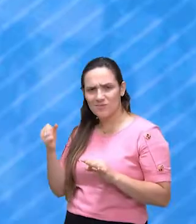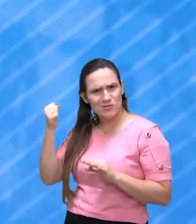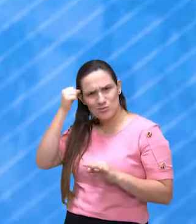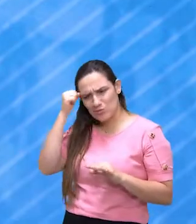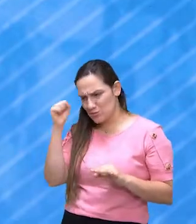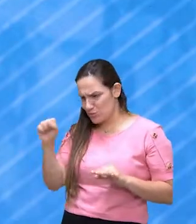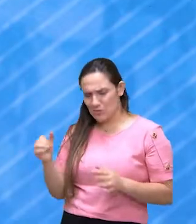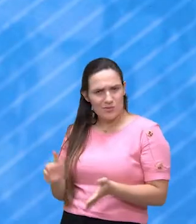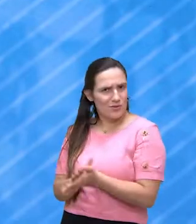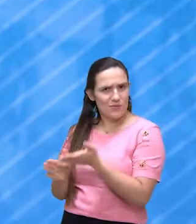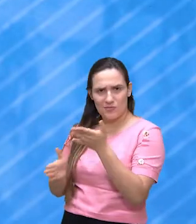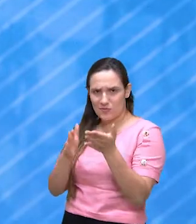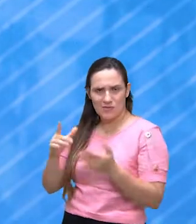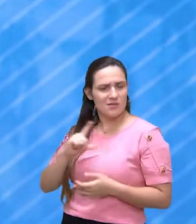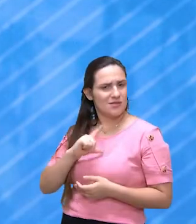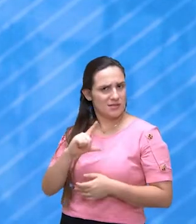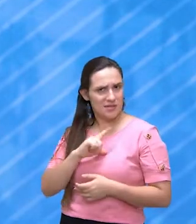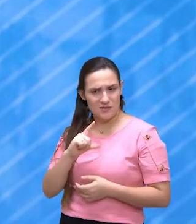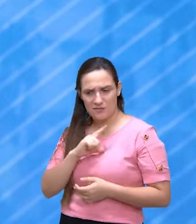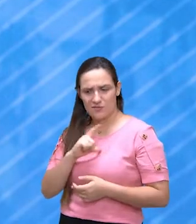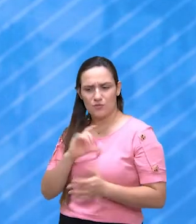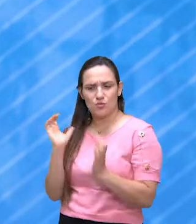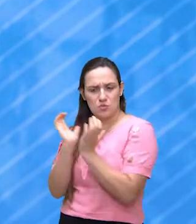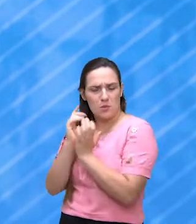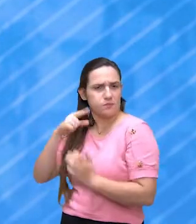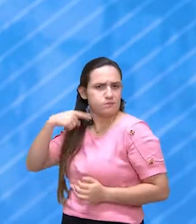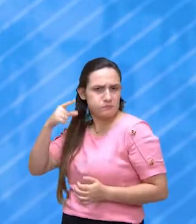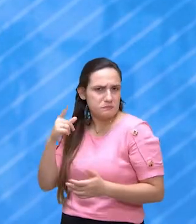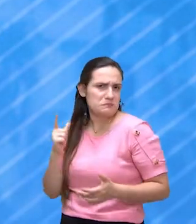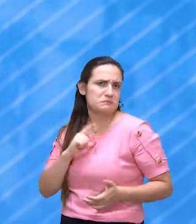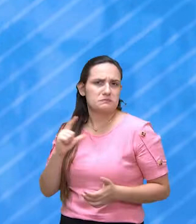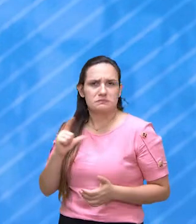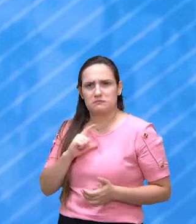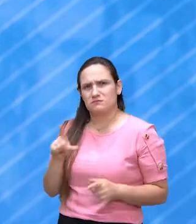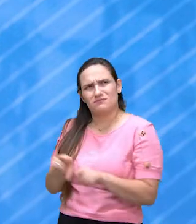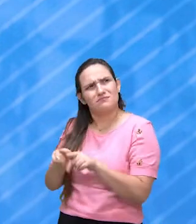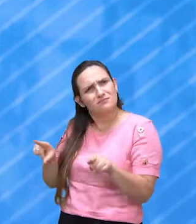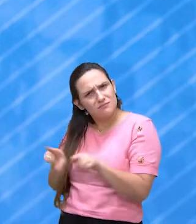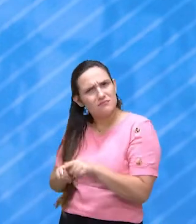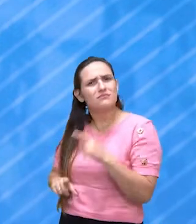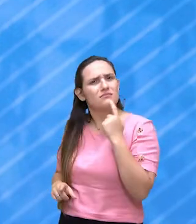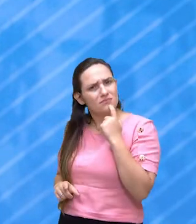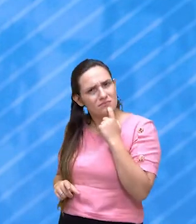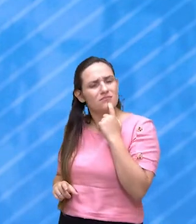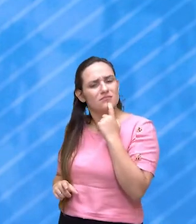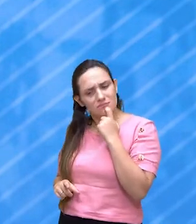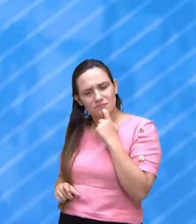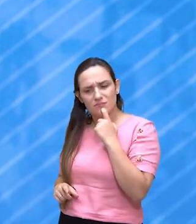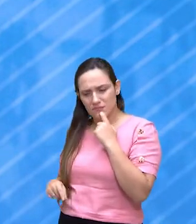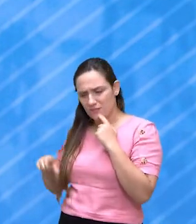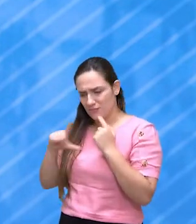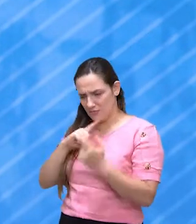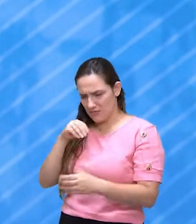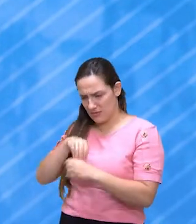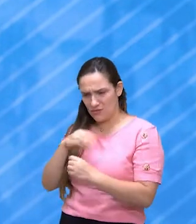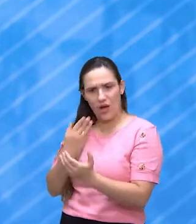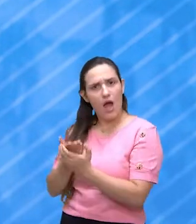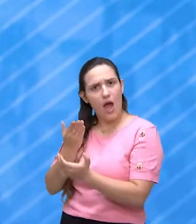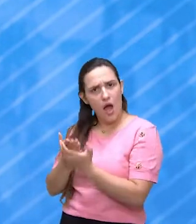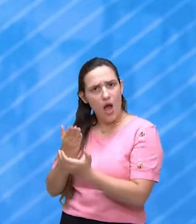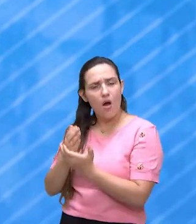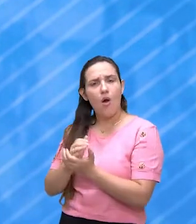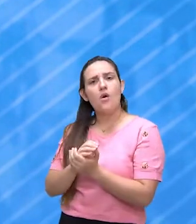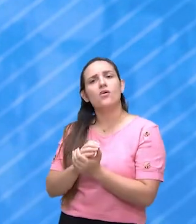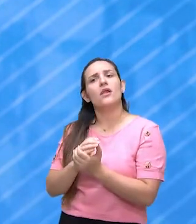pela Diretoria de Coxinha e foi um sucesso né com a participação da classe dos Advogados é até inclusive nas